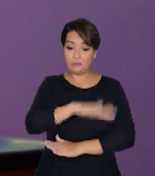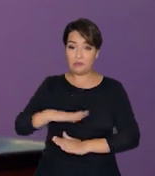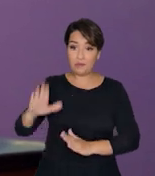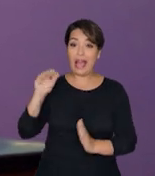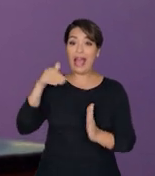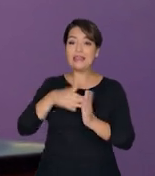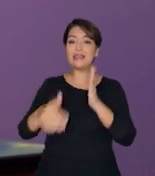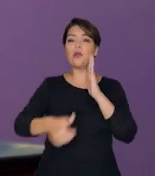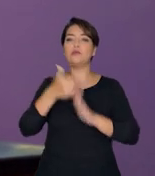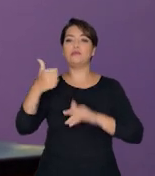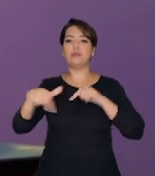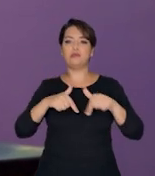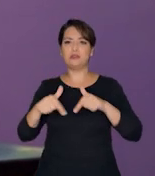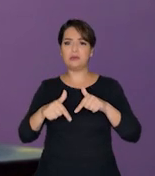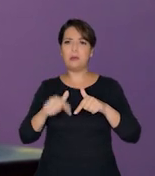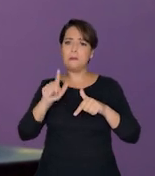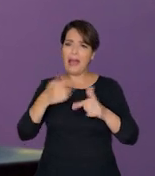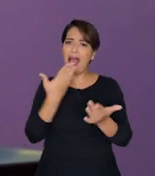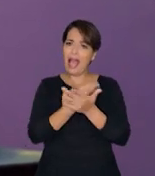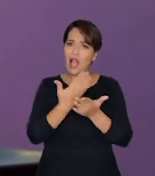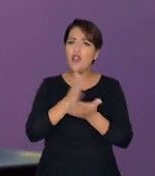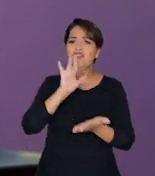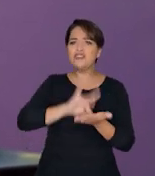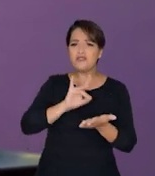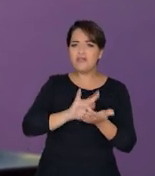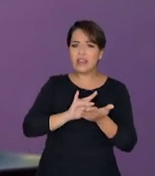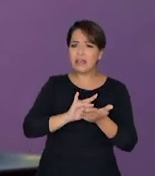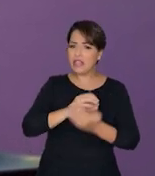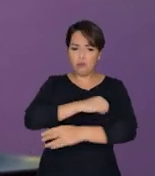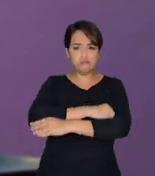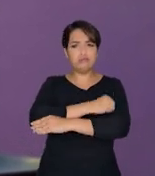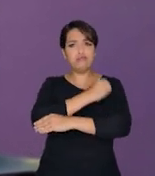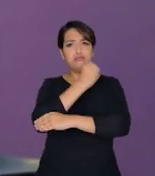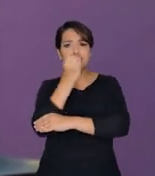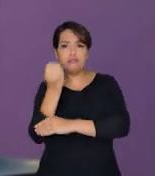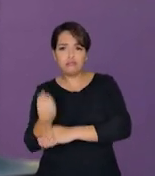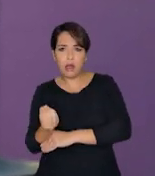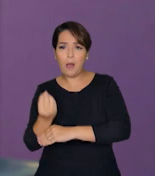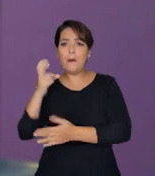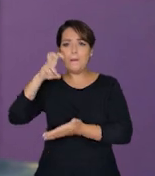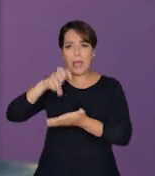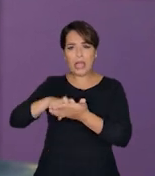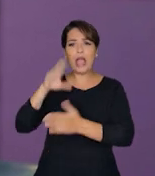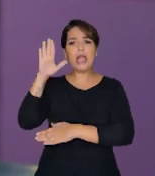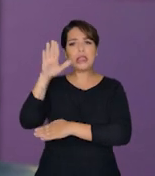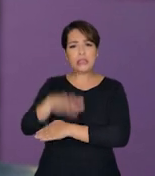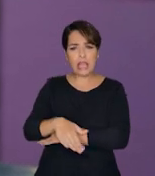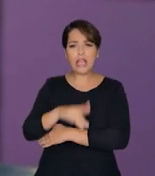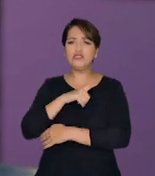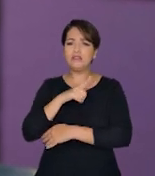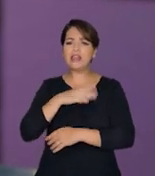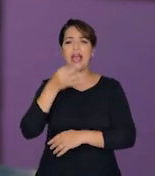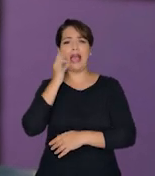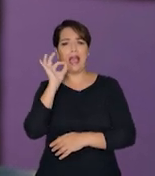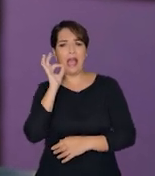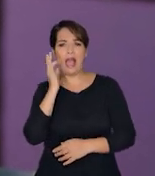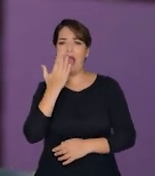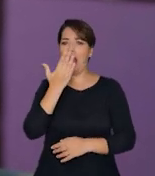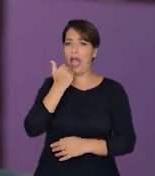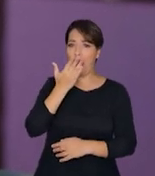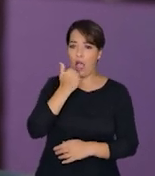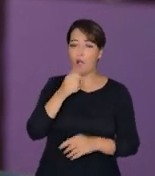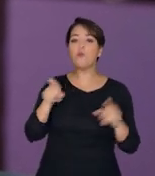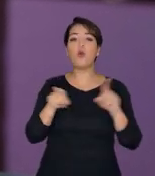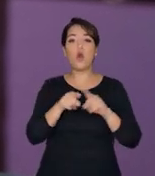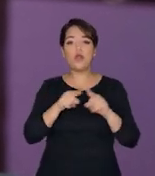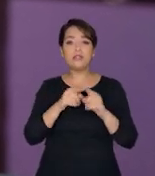verdade. Não é só no primeiro turno e depois a criança fica de bobeira na escola. É aula nos 2 turnos, com café da manhã,